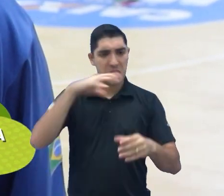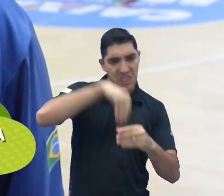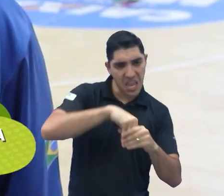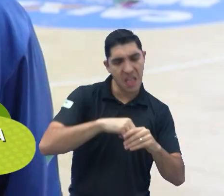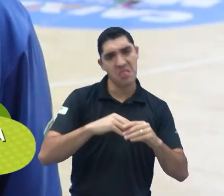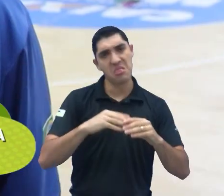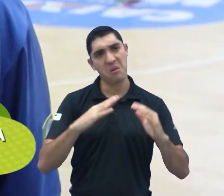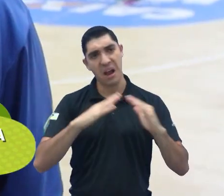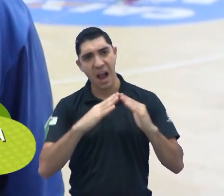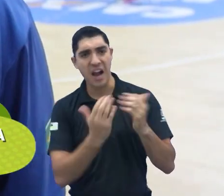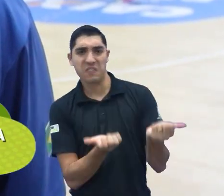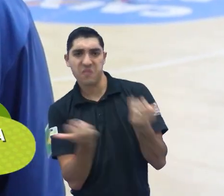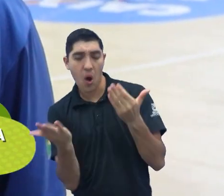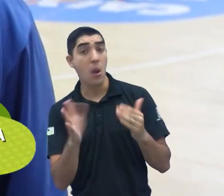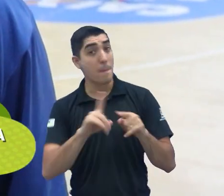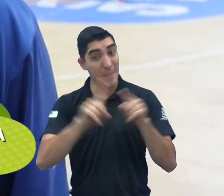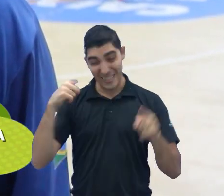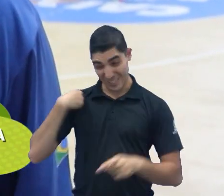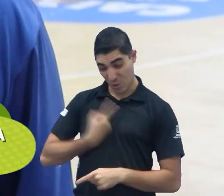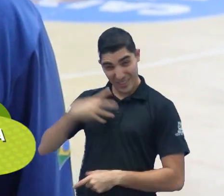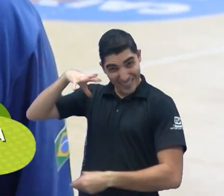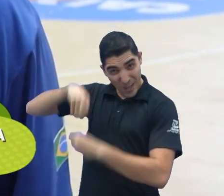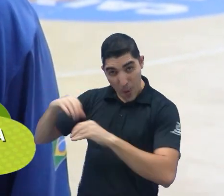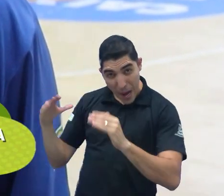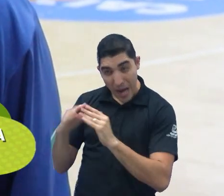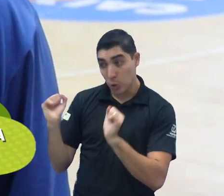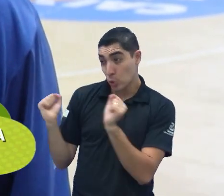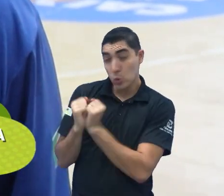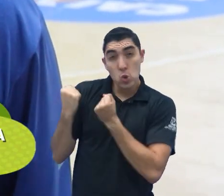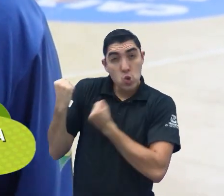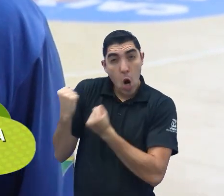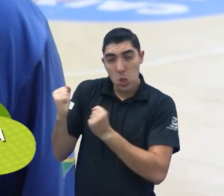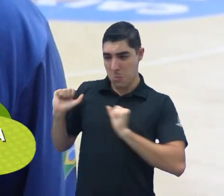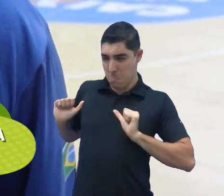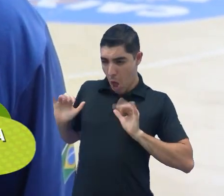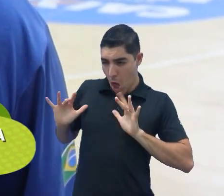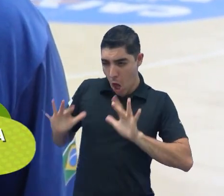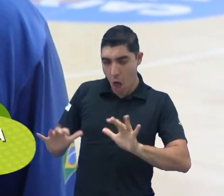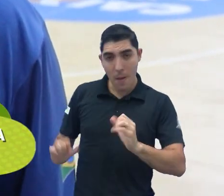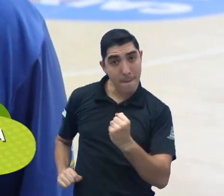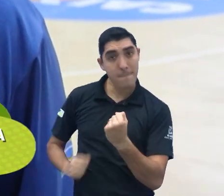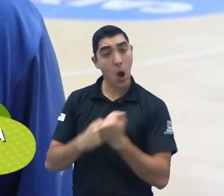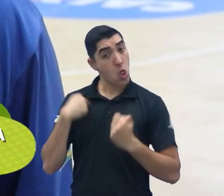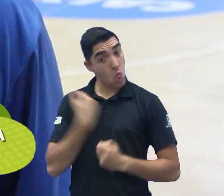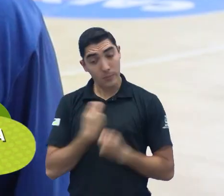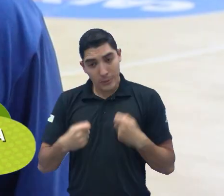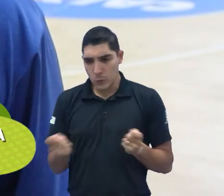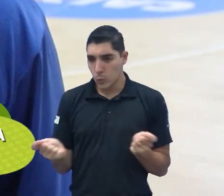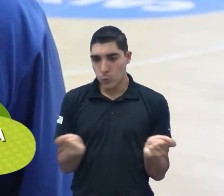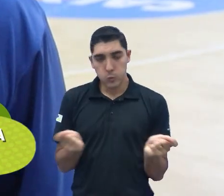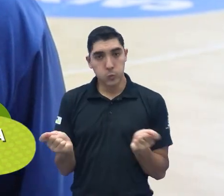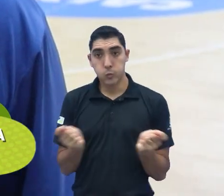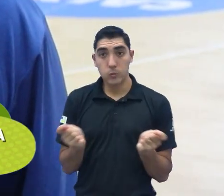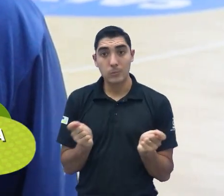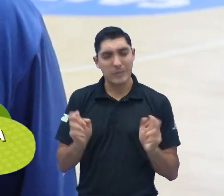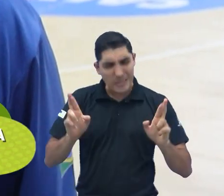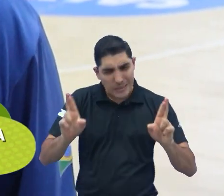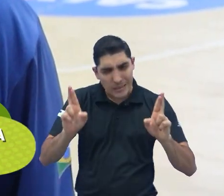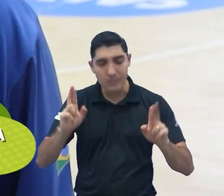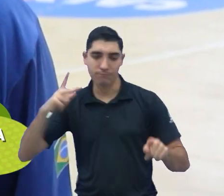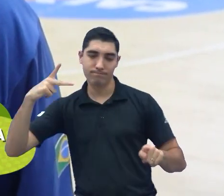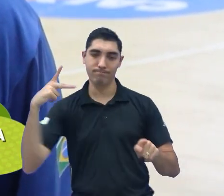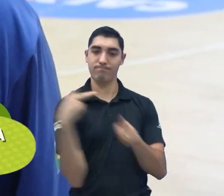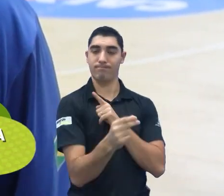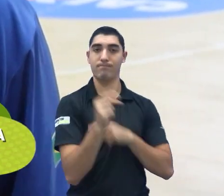de casa, com o apoio da nossa torcida, a gente precisa dar as rédeas do jogo e a gente tentar, dessa forma, levar o jogo até o